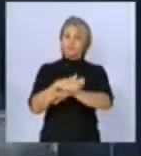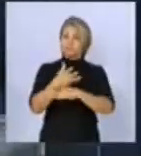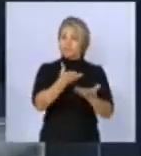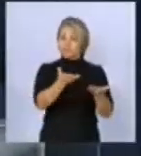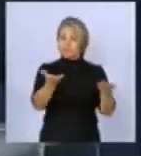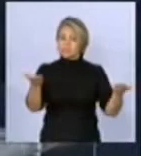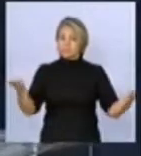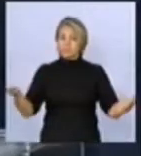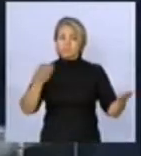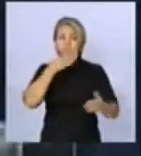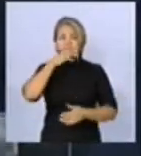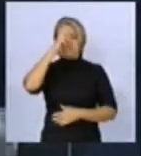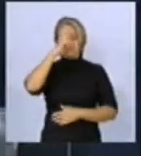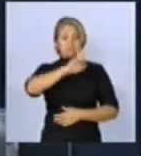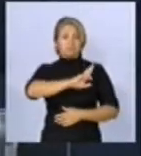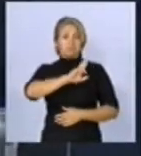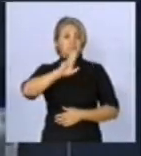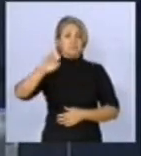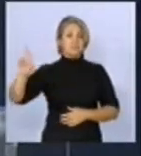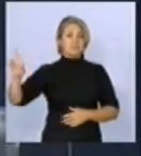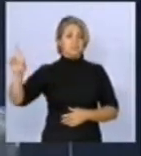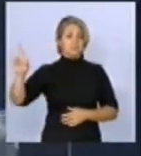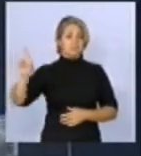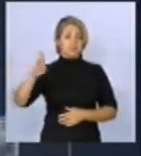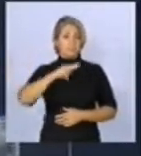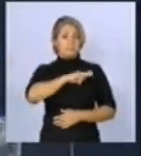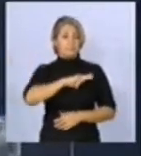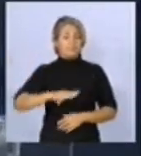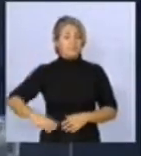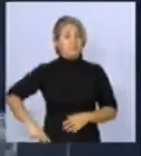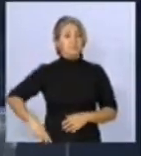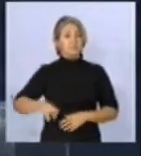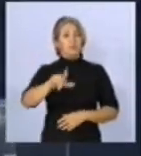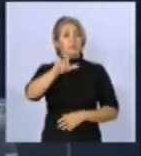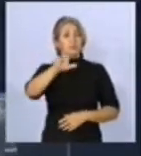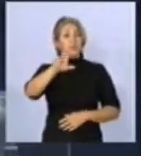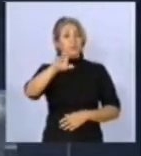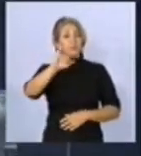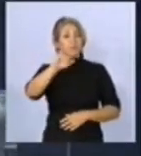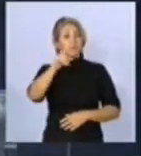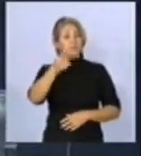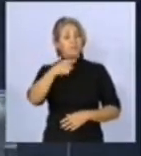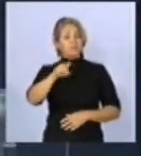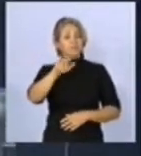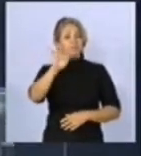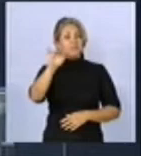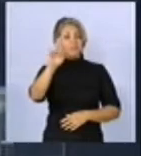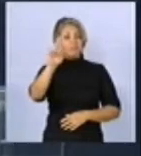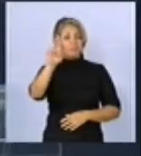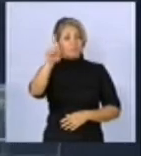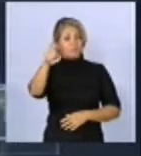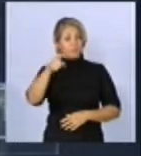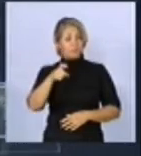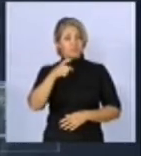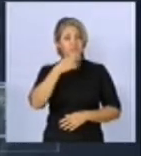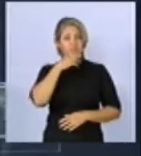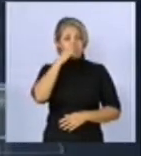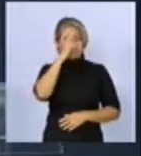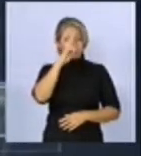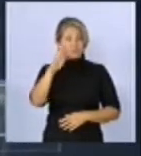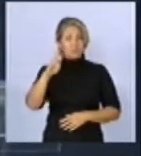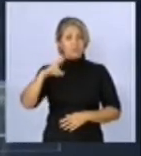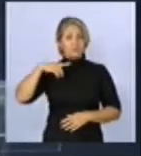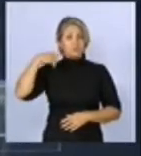e a todos seletismo senhor Ministro Luiz fux será tudo celentissimo subprocurador-geral da